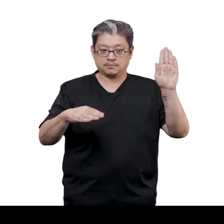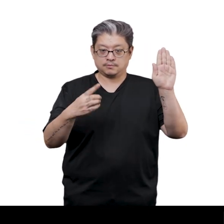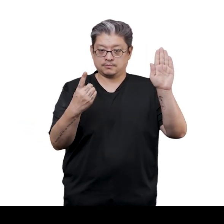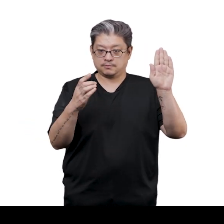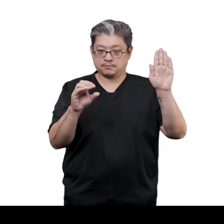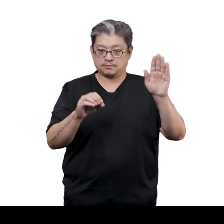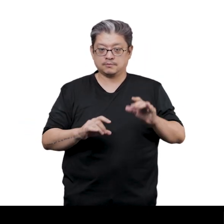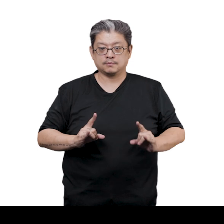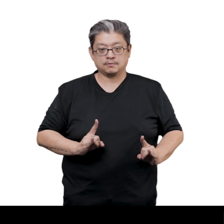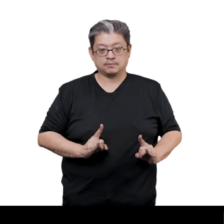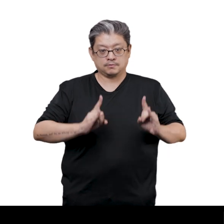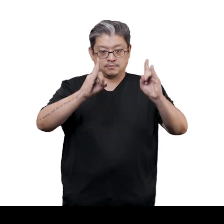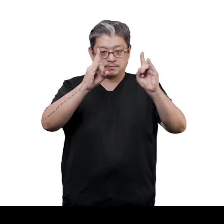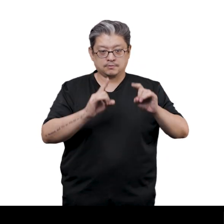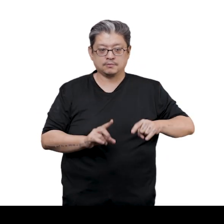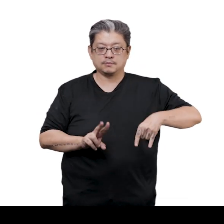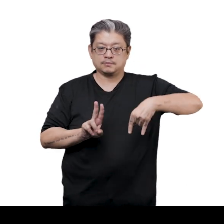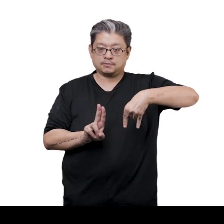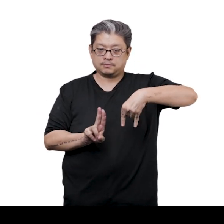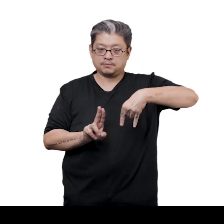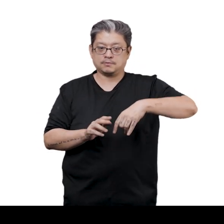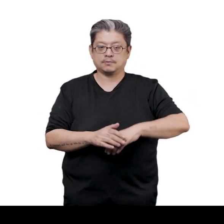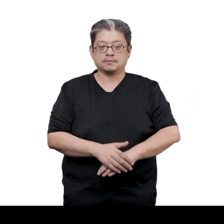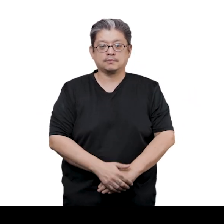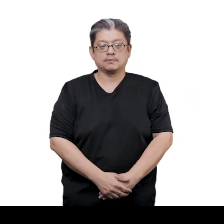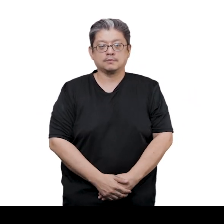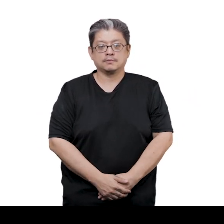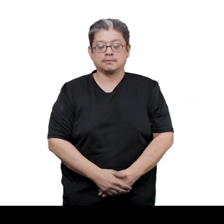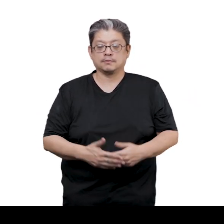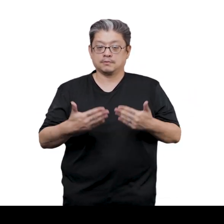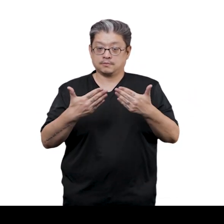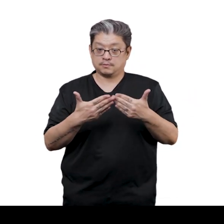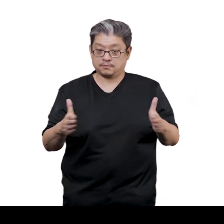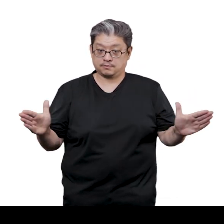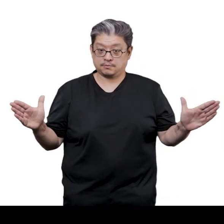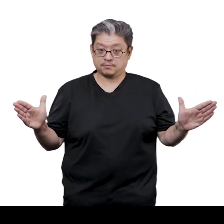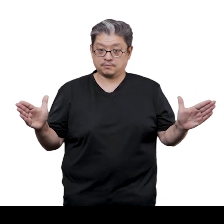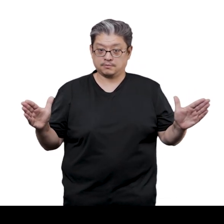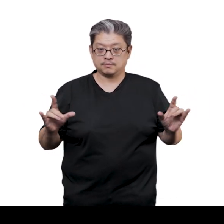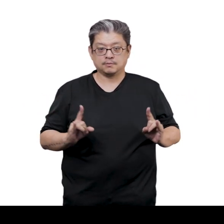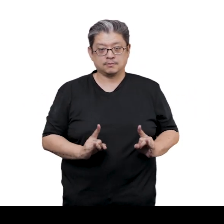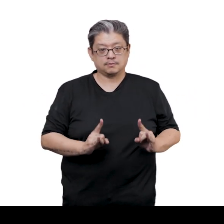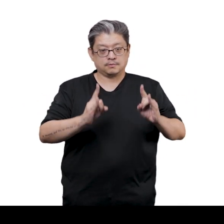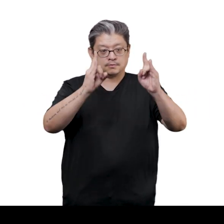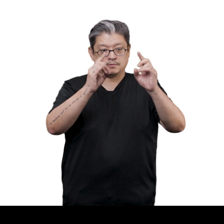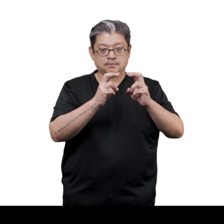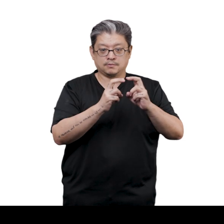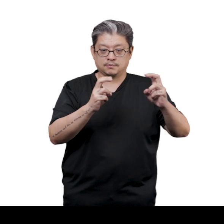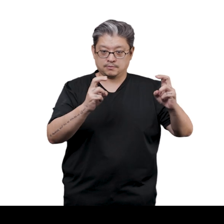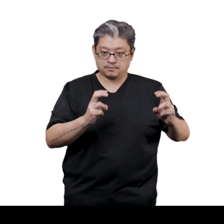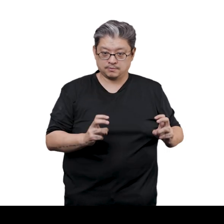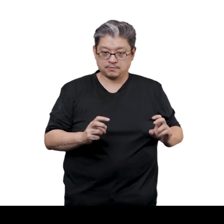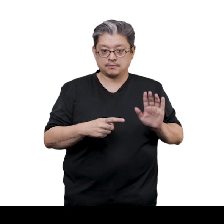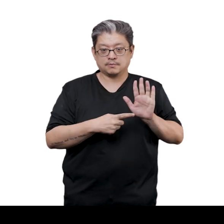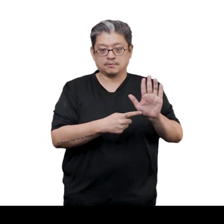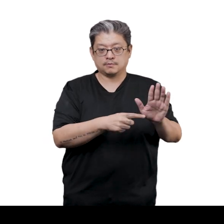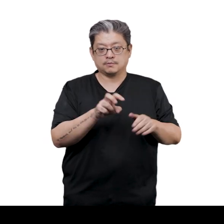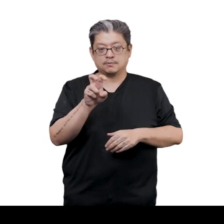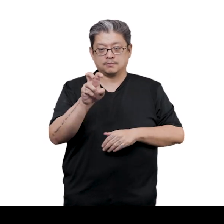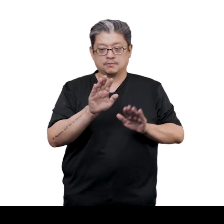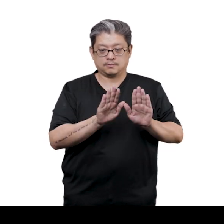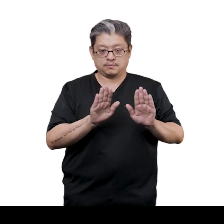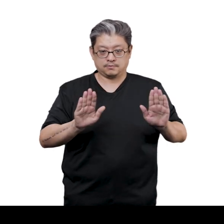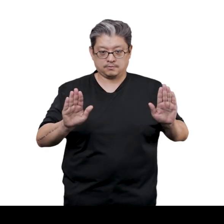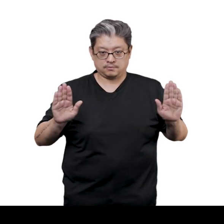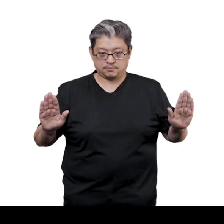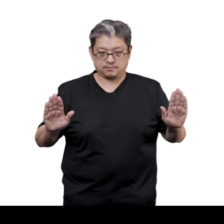do edifício Pietro Maria Bardi. Para a abertura deste edifício, o MASP apresenta 5 exposições